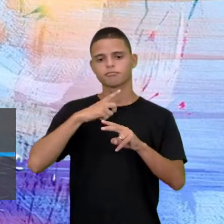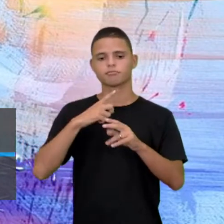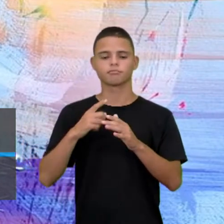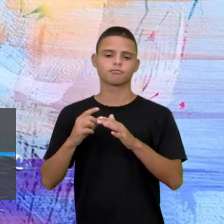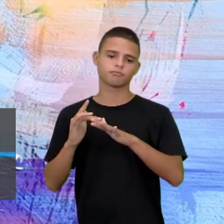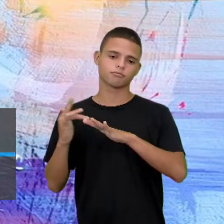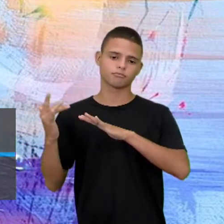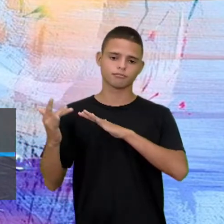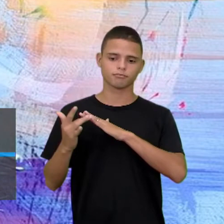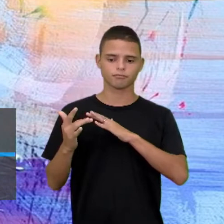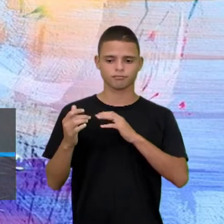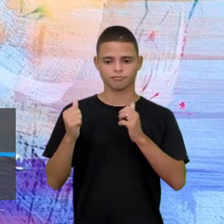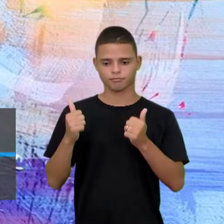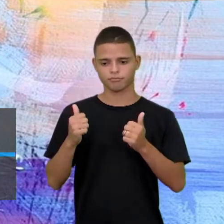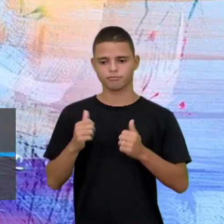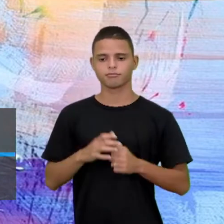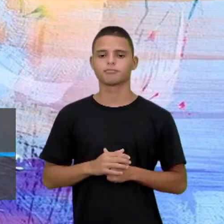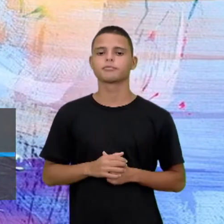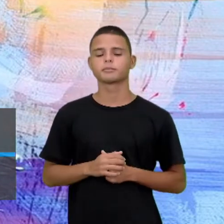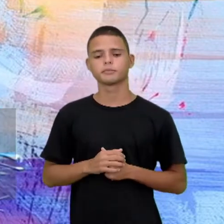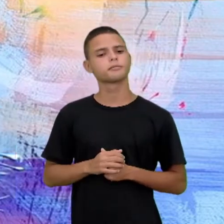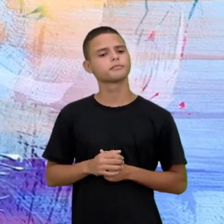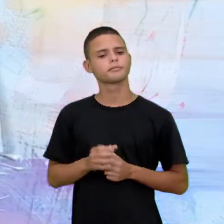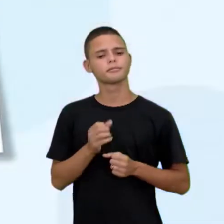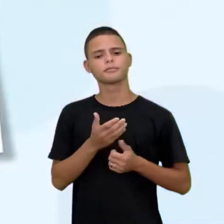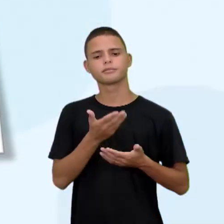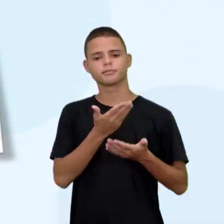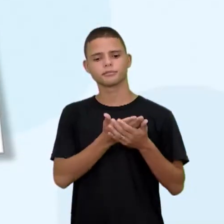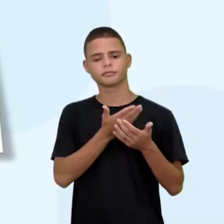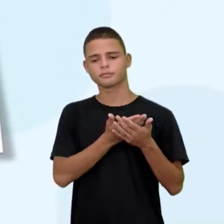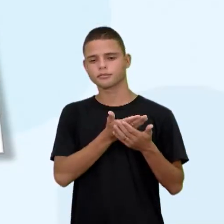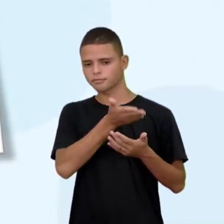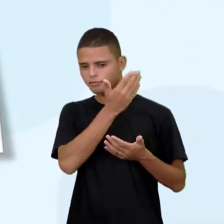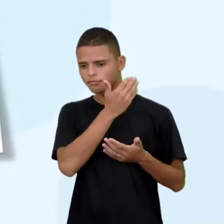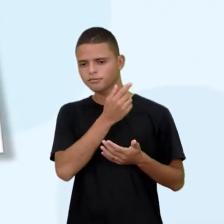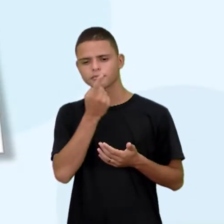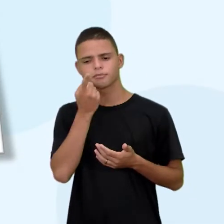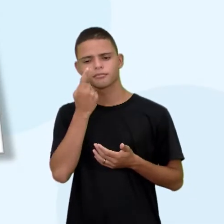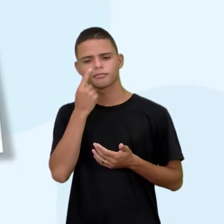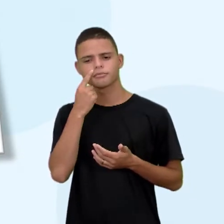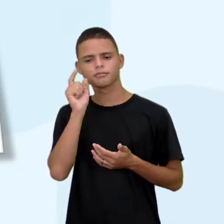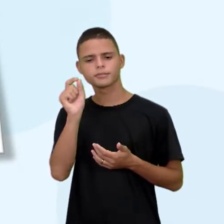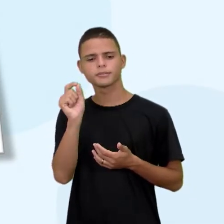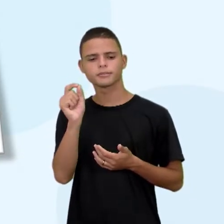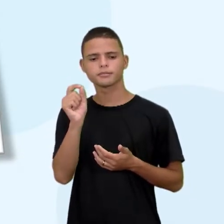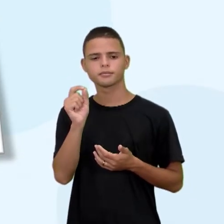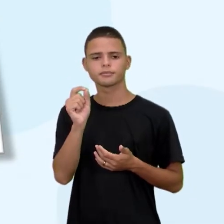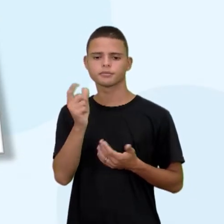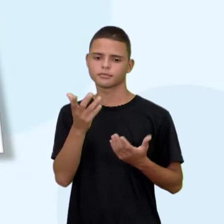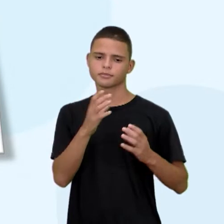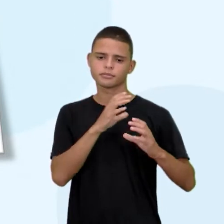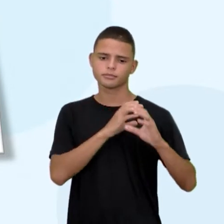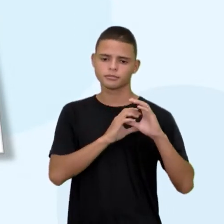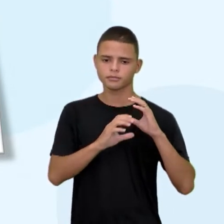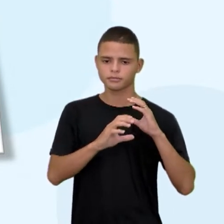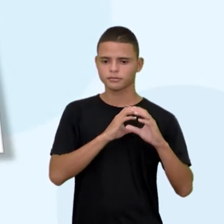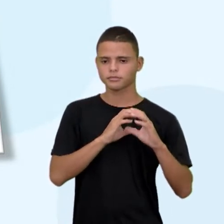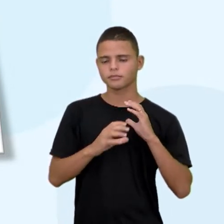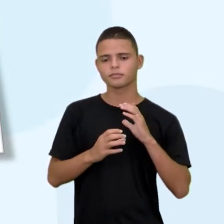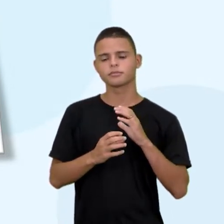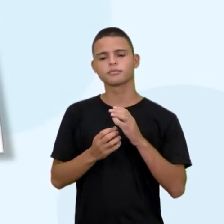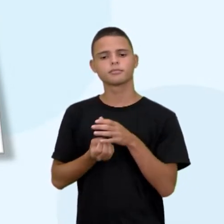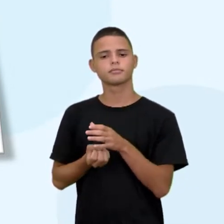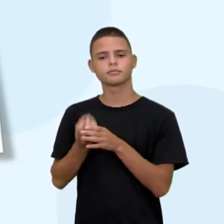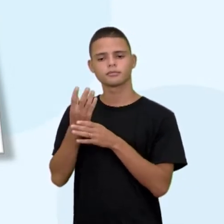sociais, não é verdade? E na aula passada, o que nós vimos? Consegue falar pra gente, Pro Mauro? Claro, comunicação e criação publicitária. Nós, na última